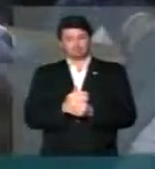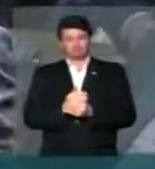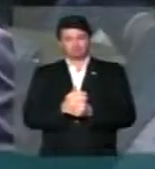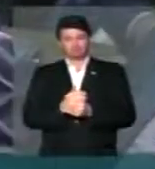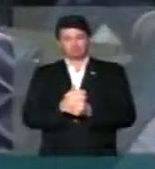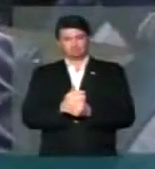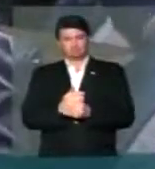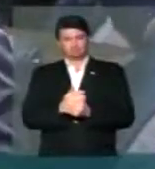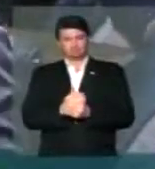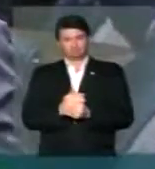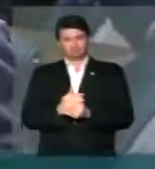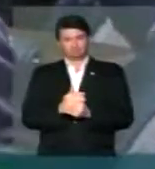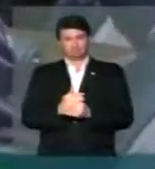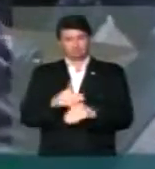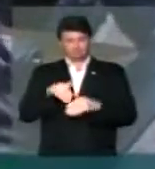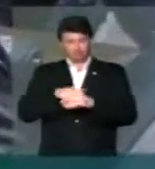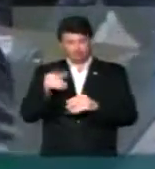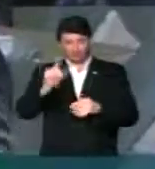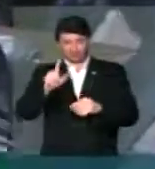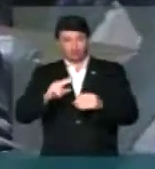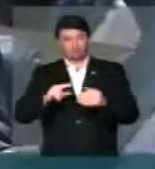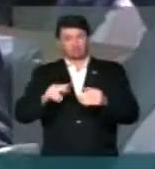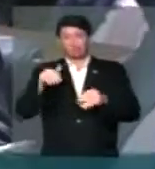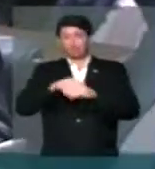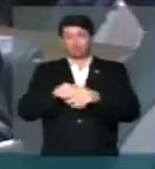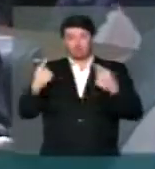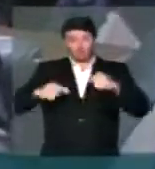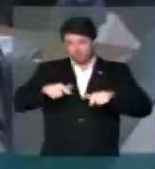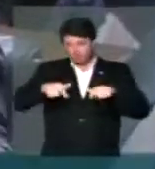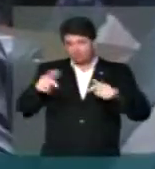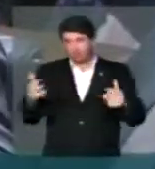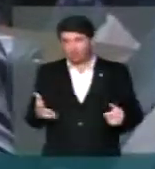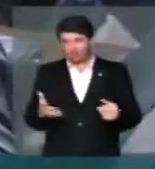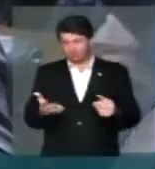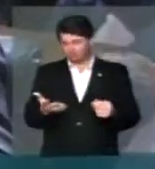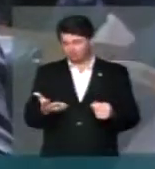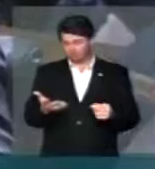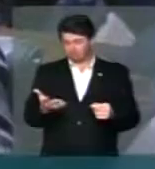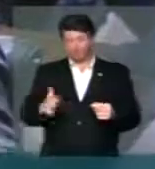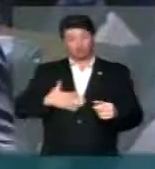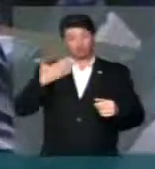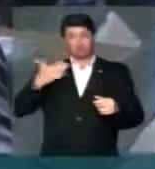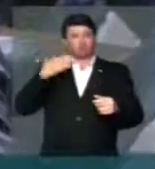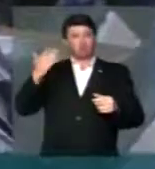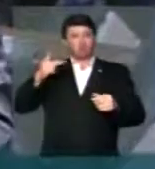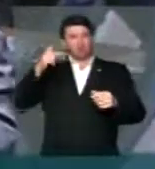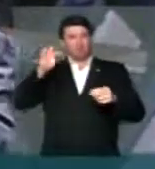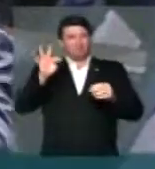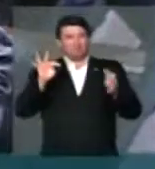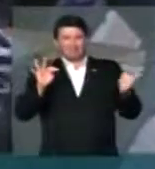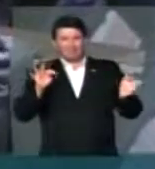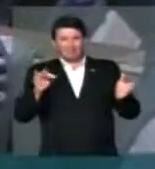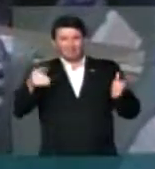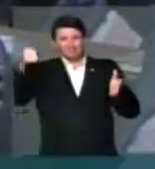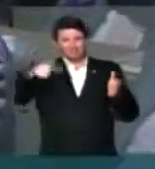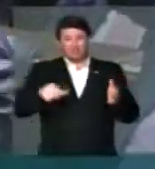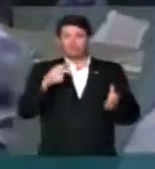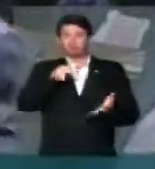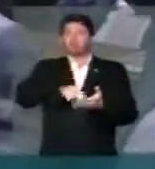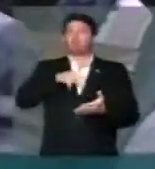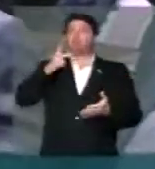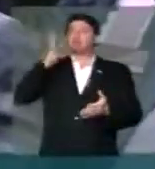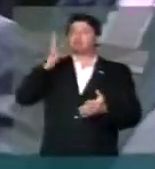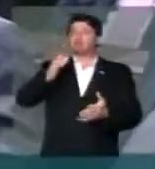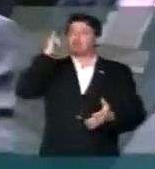Concluindo, quem está votando não, está votando contra o trabalhador. É surpreendente. O PT, eu volto, hoje já usei a tribuna